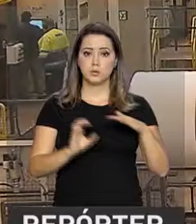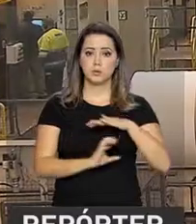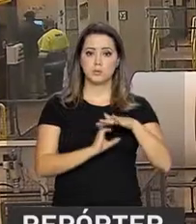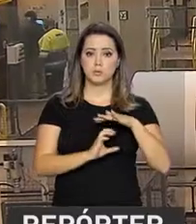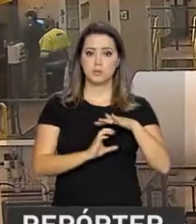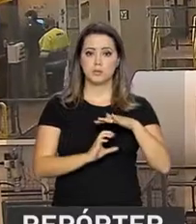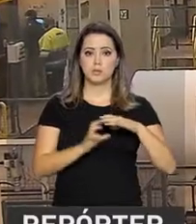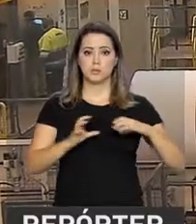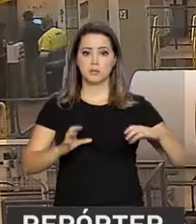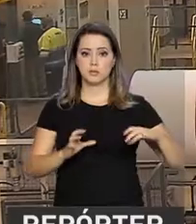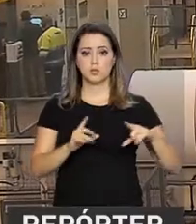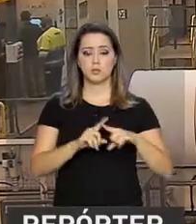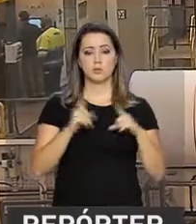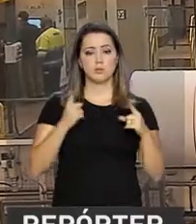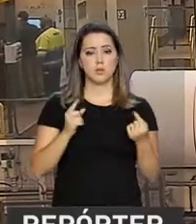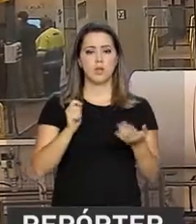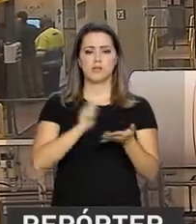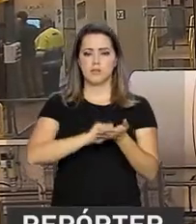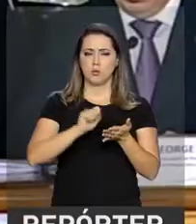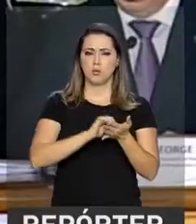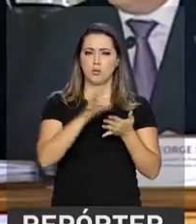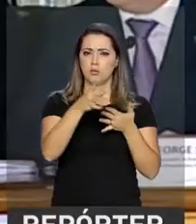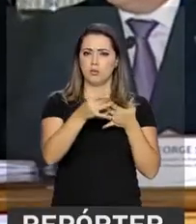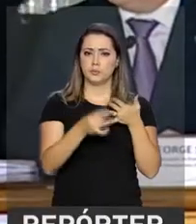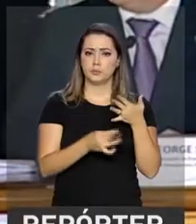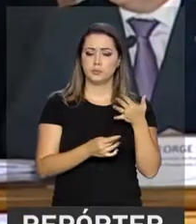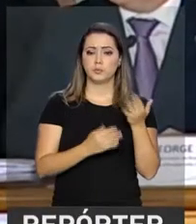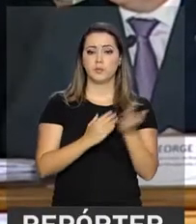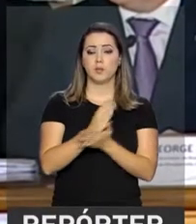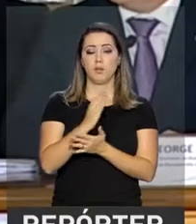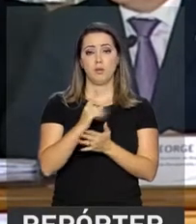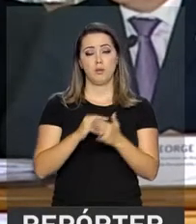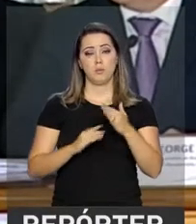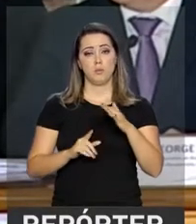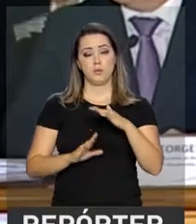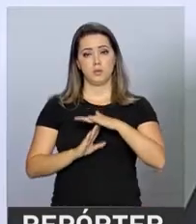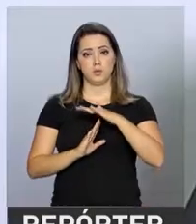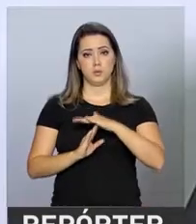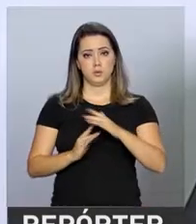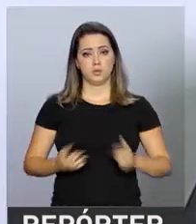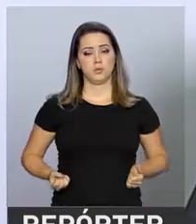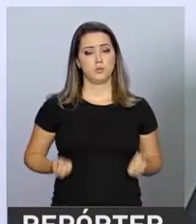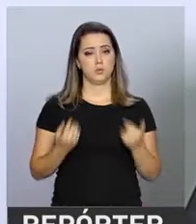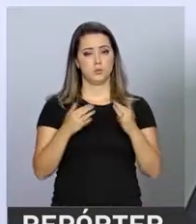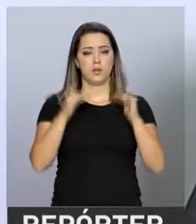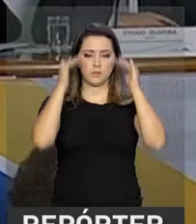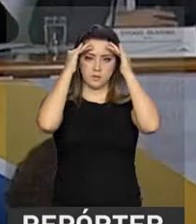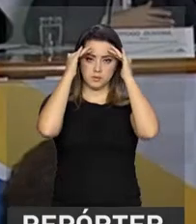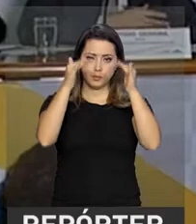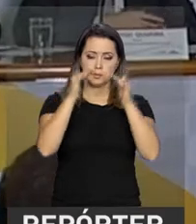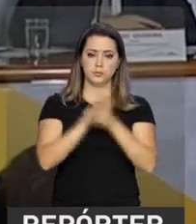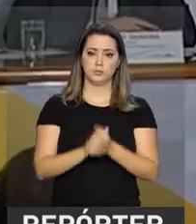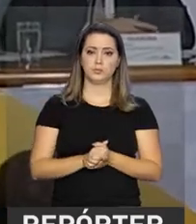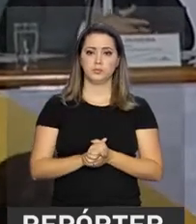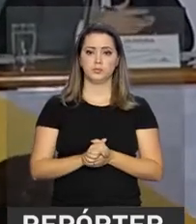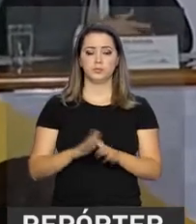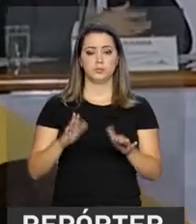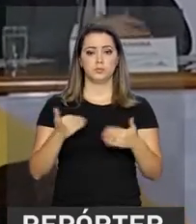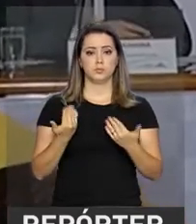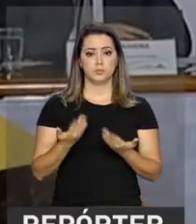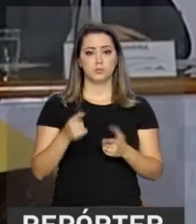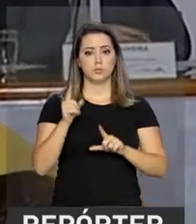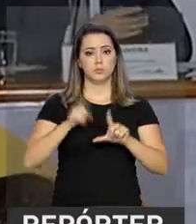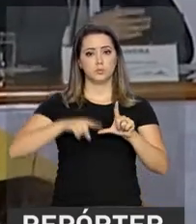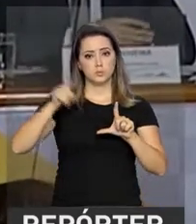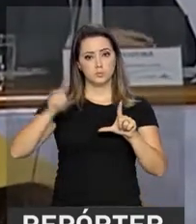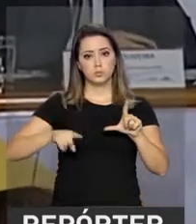investidores. Mas, na ponta do lápis, a regra do teto de gastos vai ser cumprida. Com essas projeções de